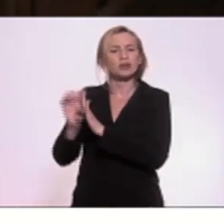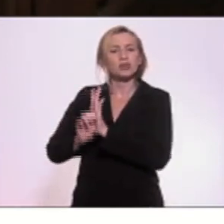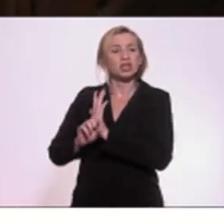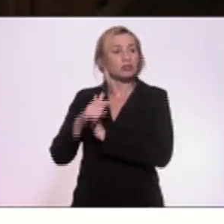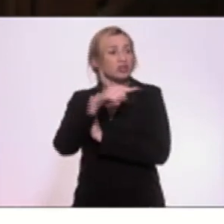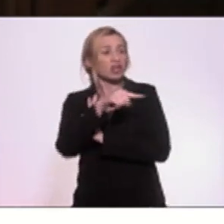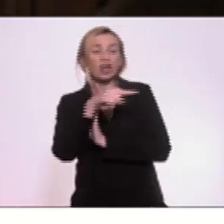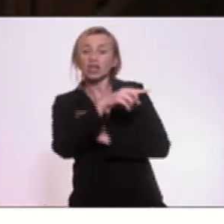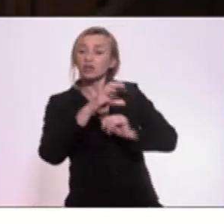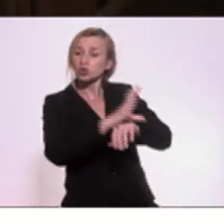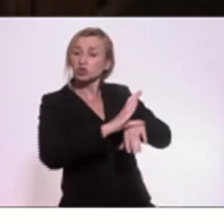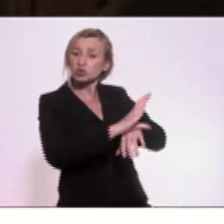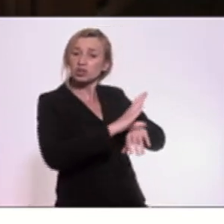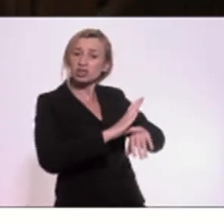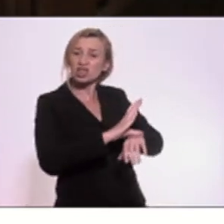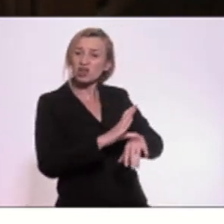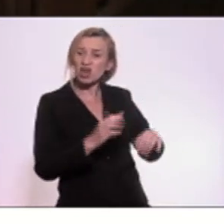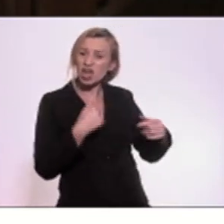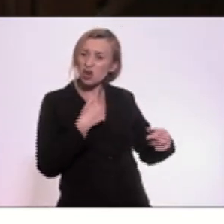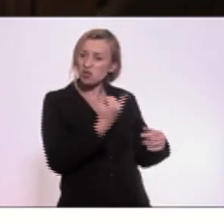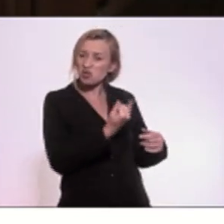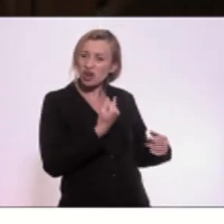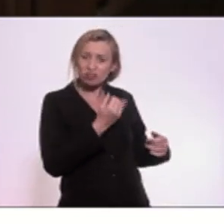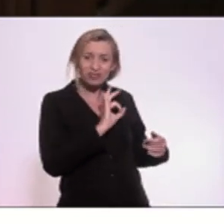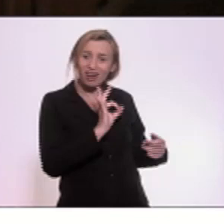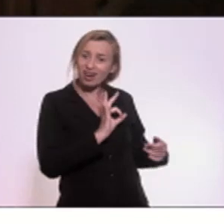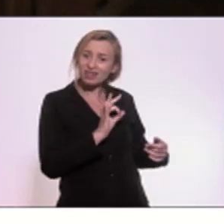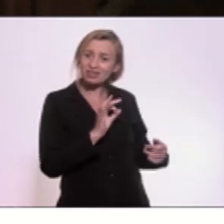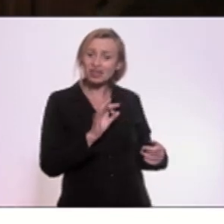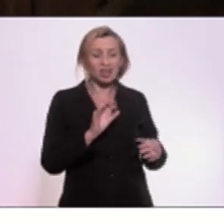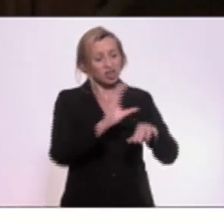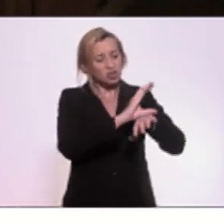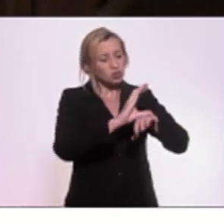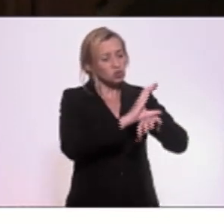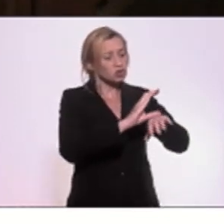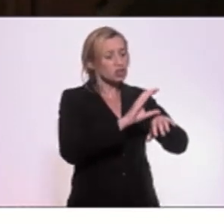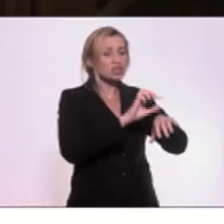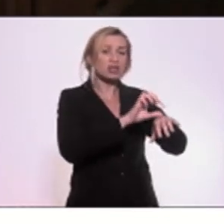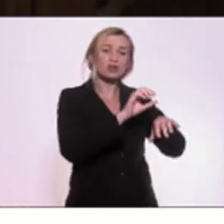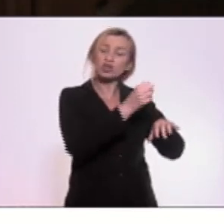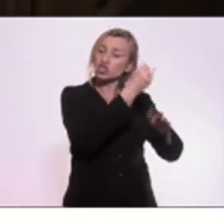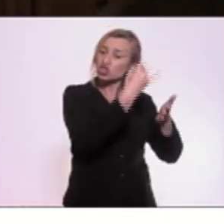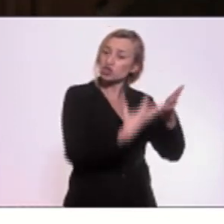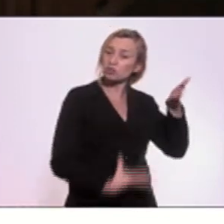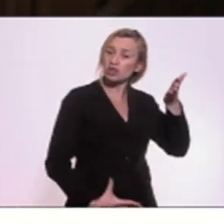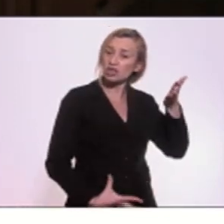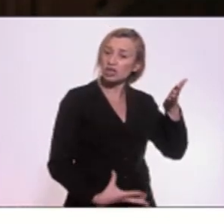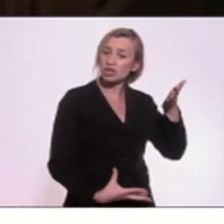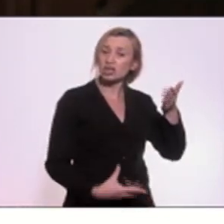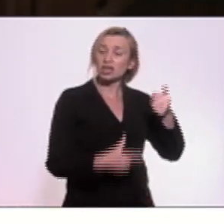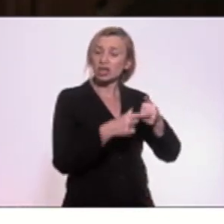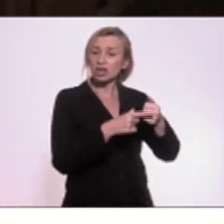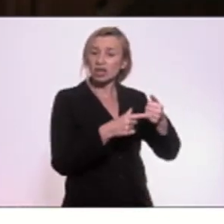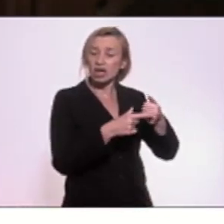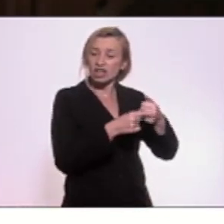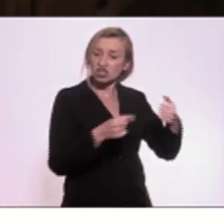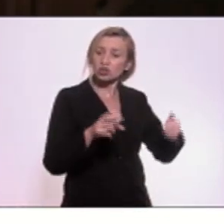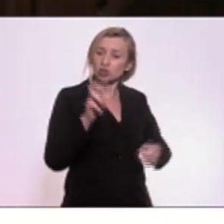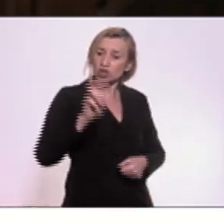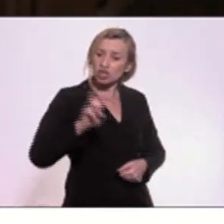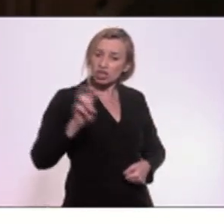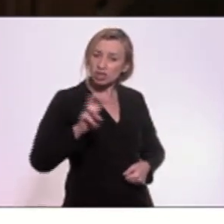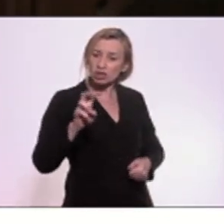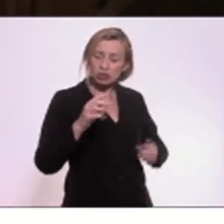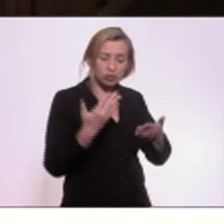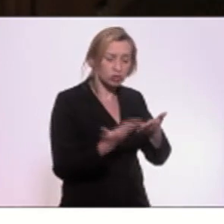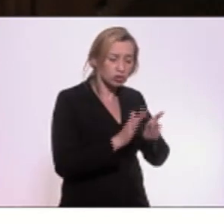Quem diz não sou eu, quem diz é a própria Constituição. O capítulo 5º, que abre, o artigo 5º, que abre o